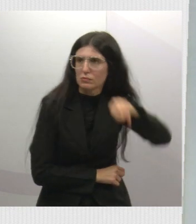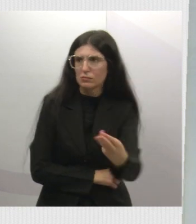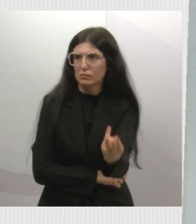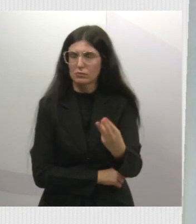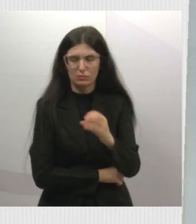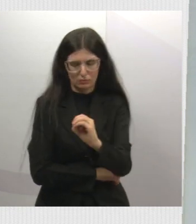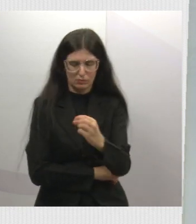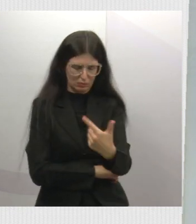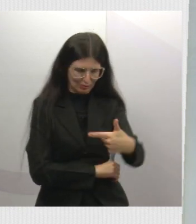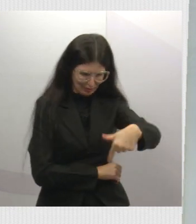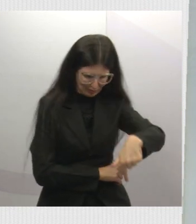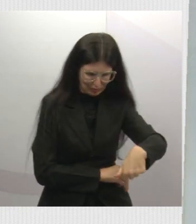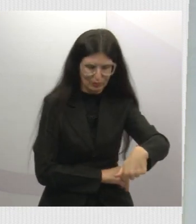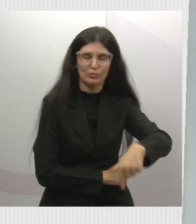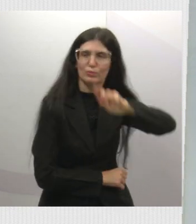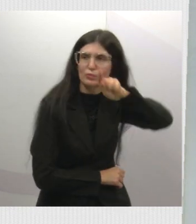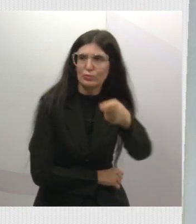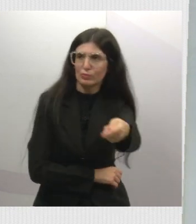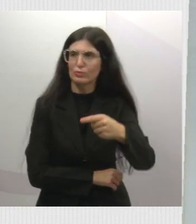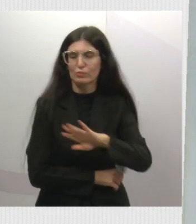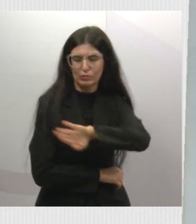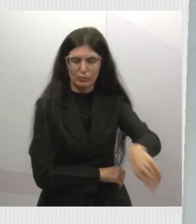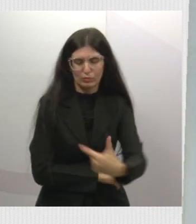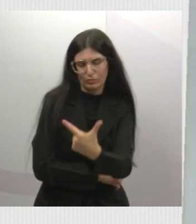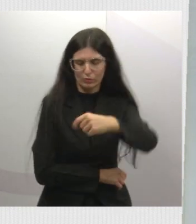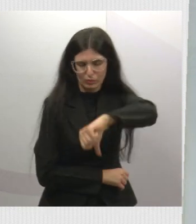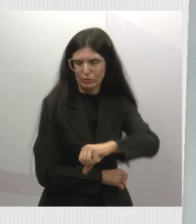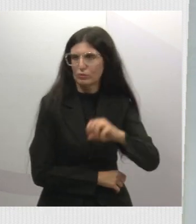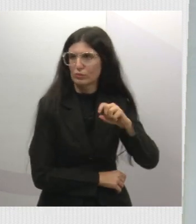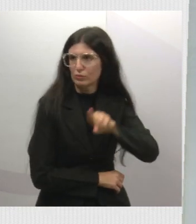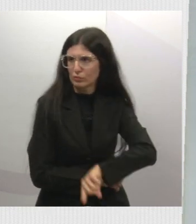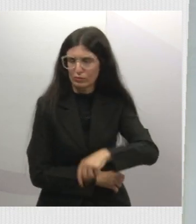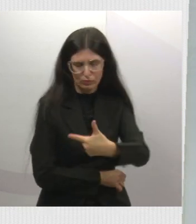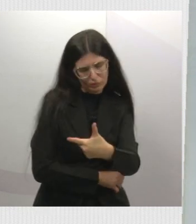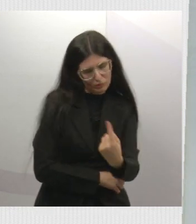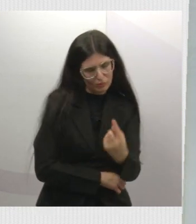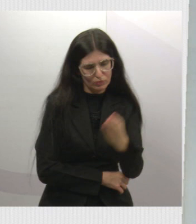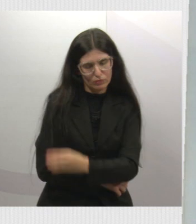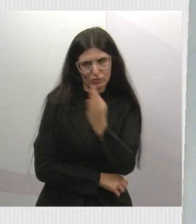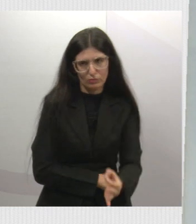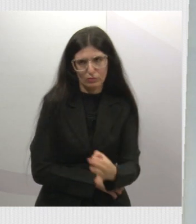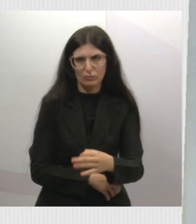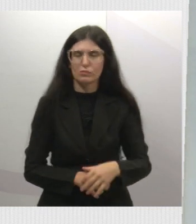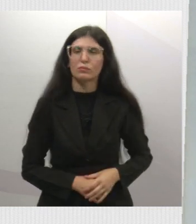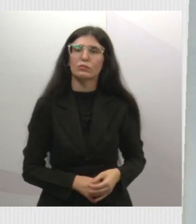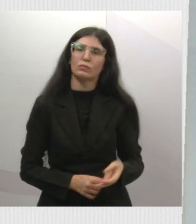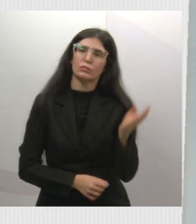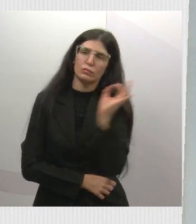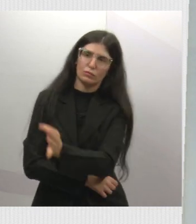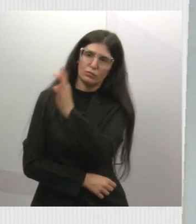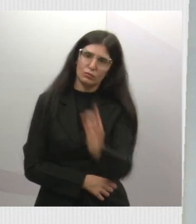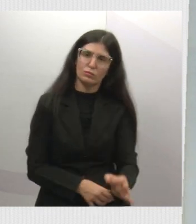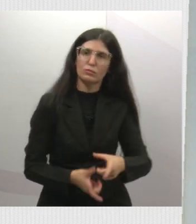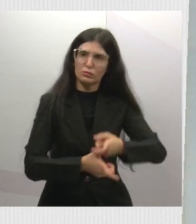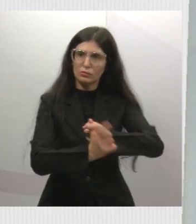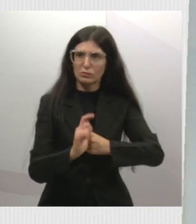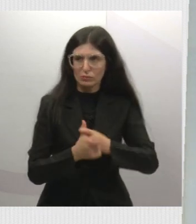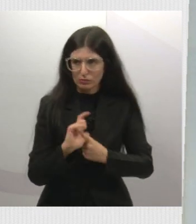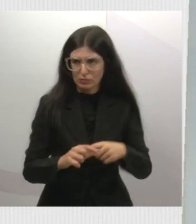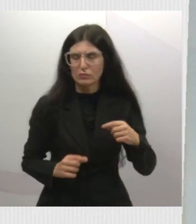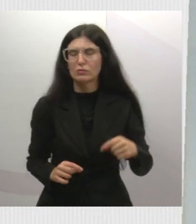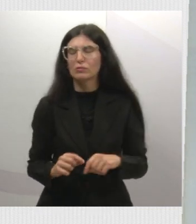115.027.000, no montante de 29,21%. Juros e encargos da dívida,